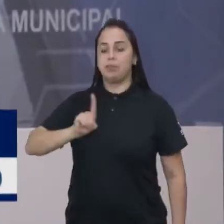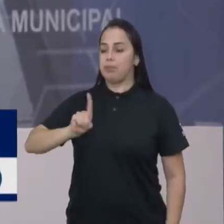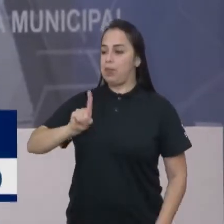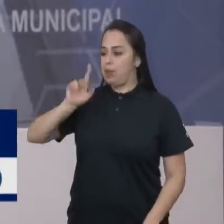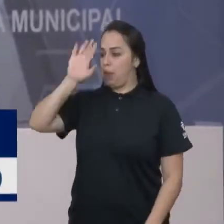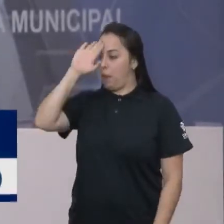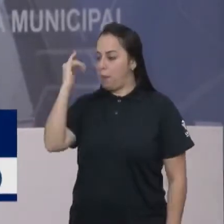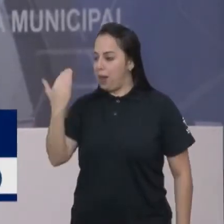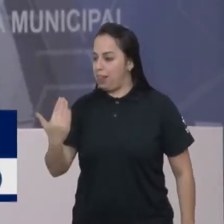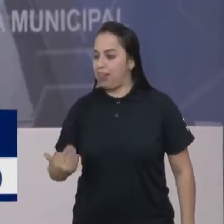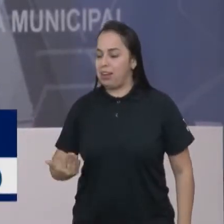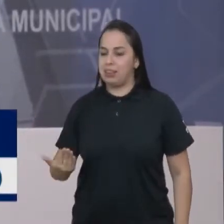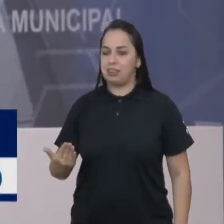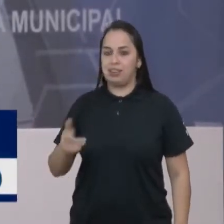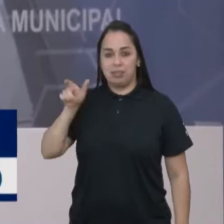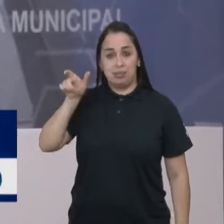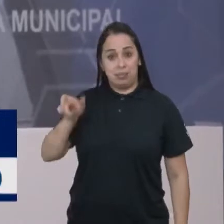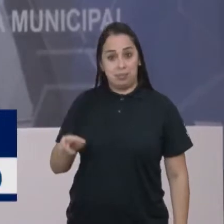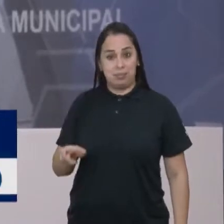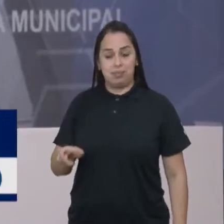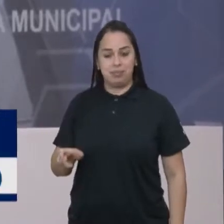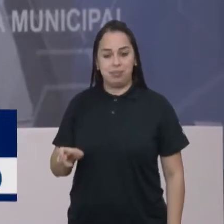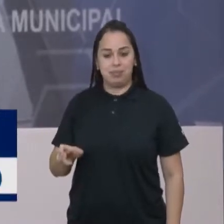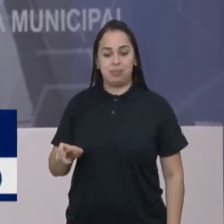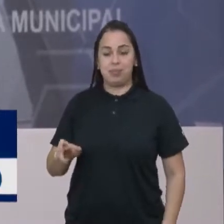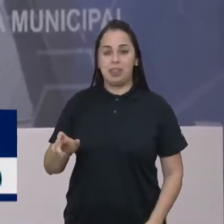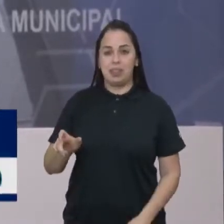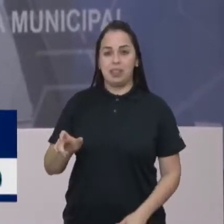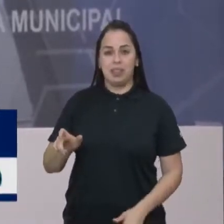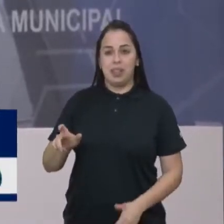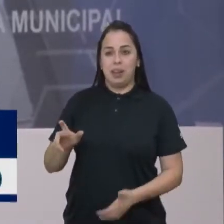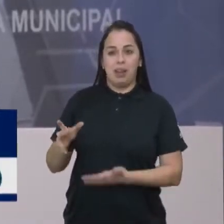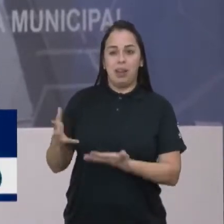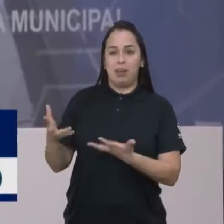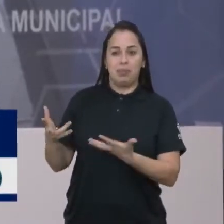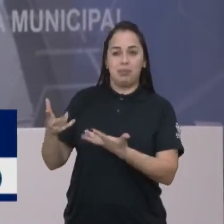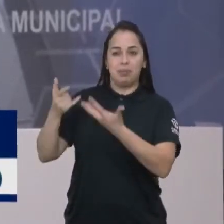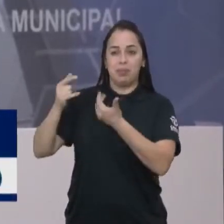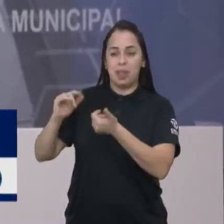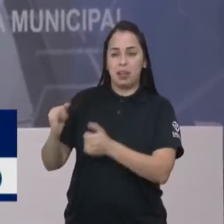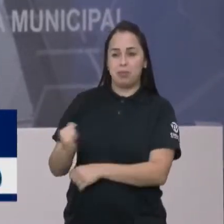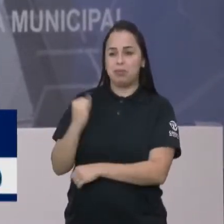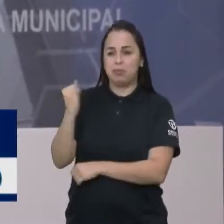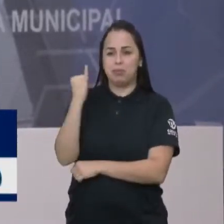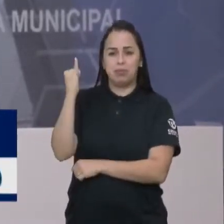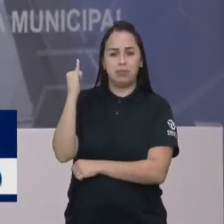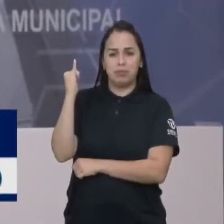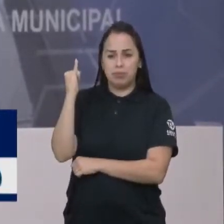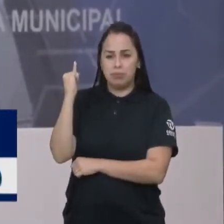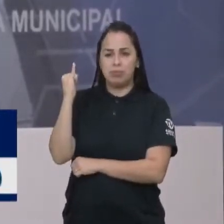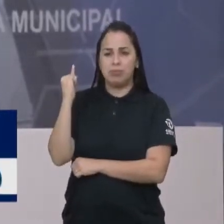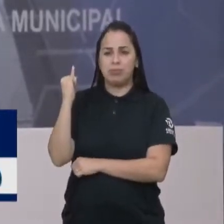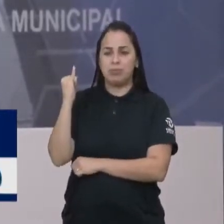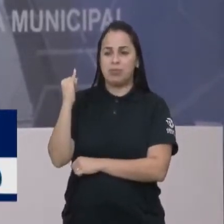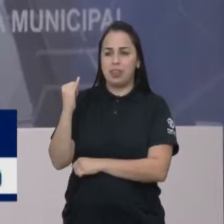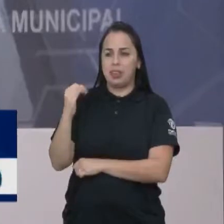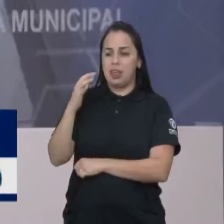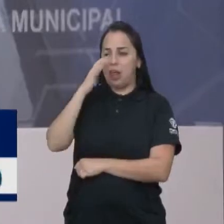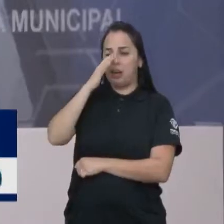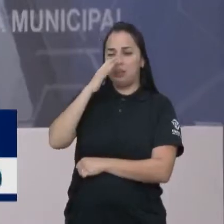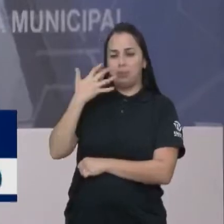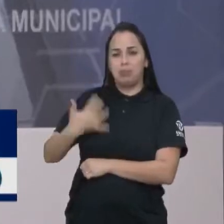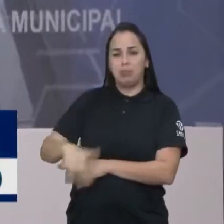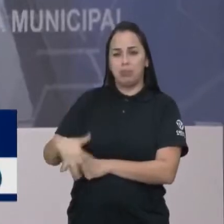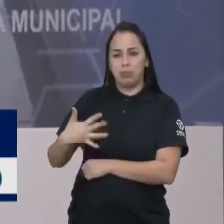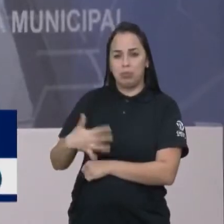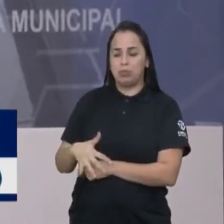que, para mim, tem assim, um significado muito importante, e eu tenho uma grande consideração por